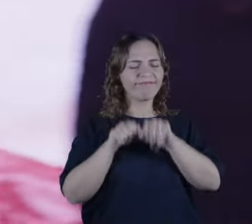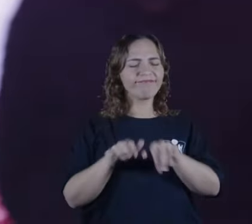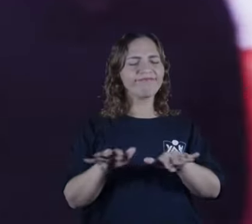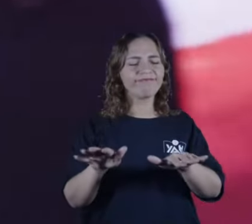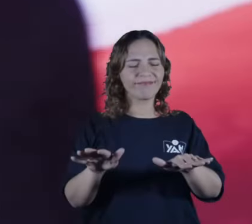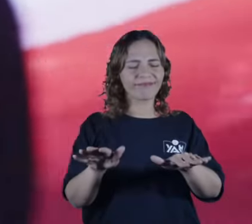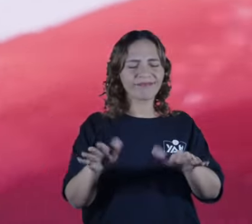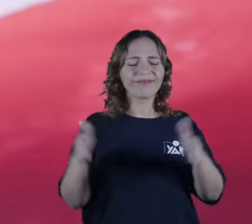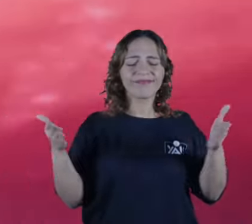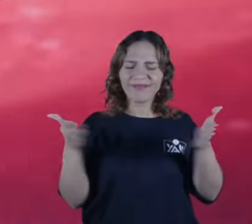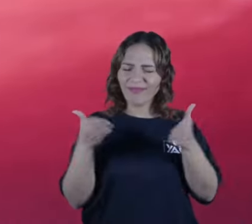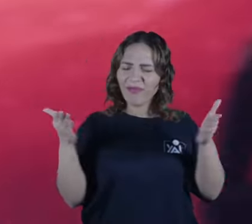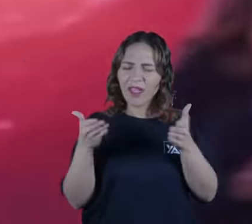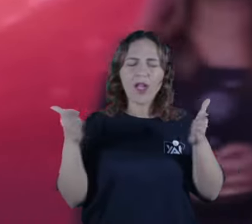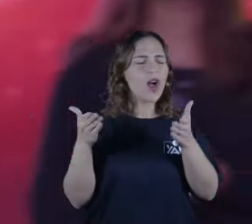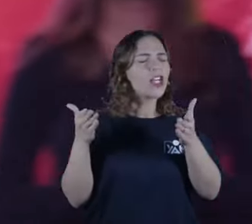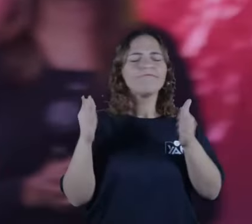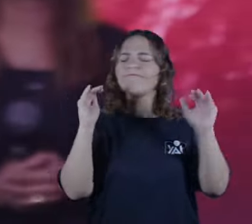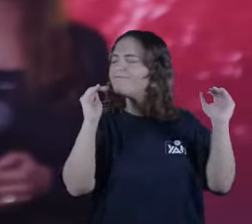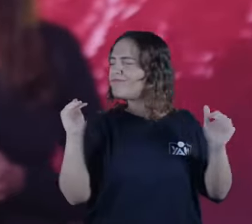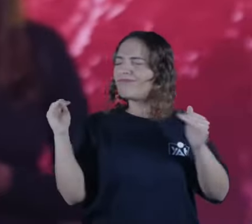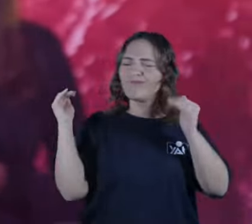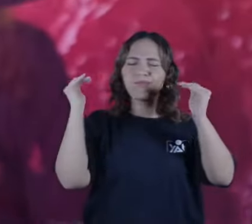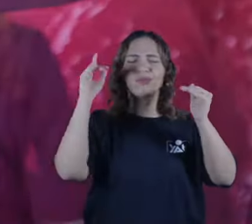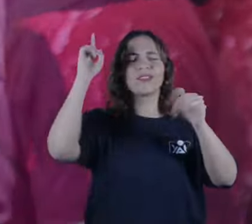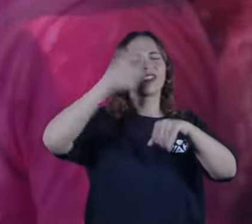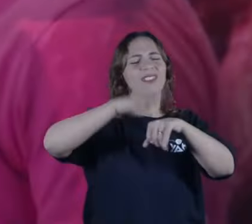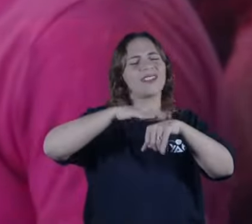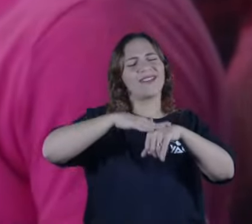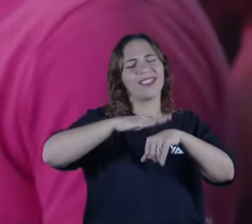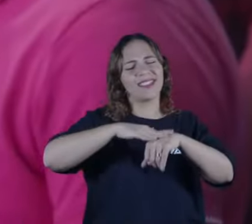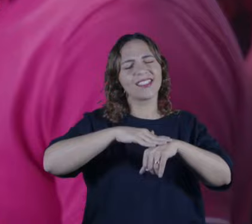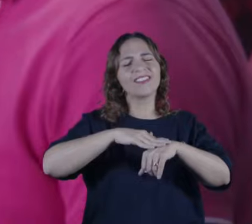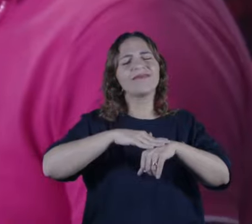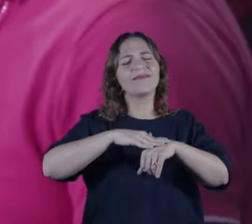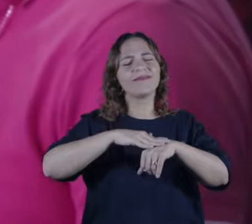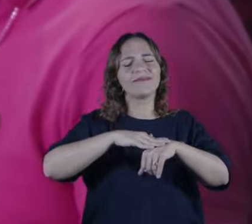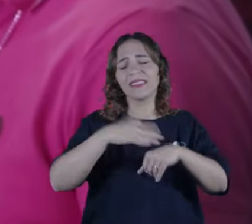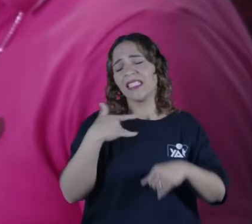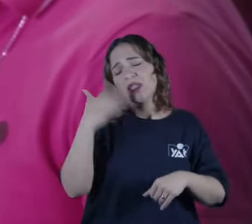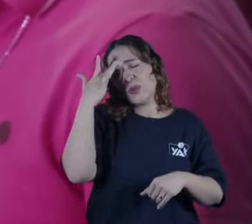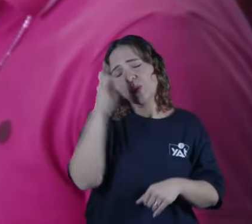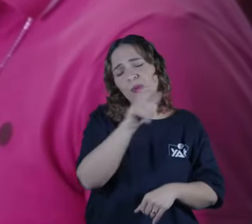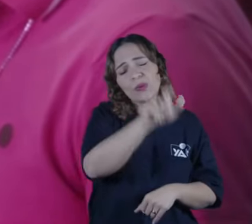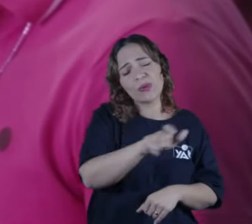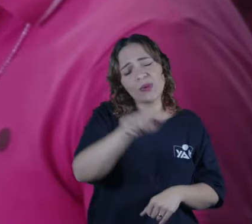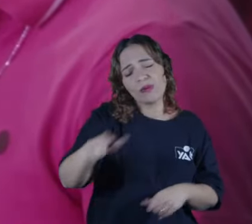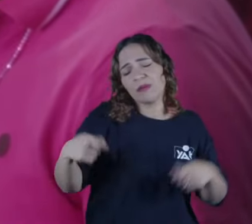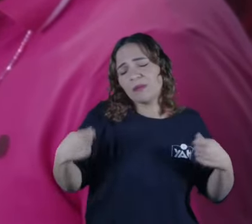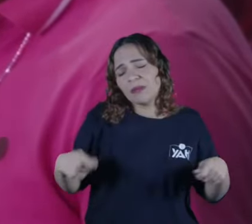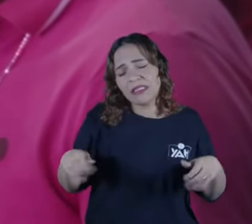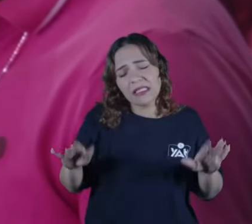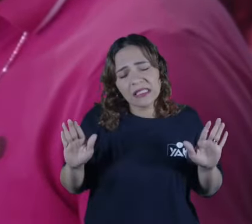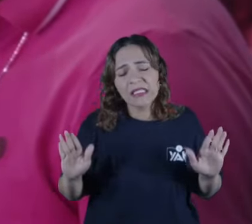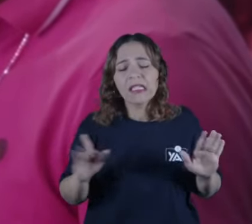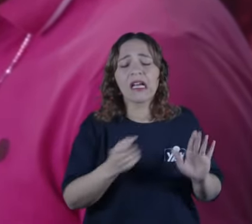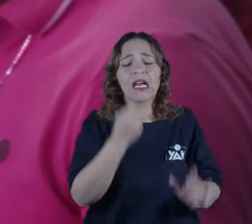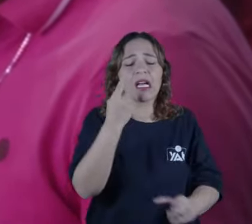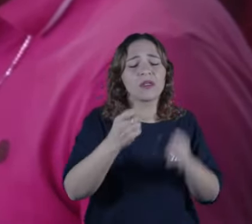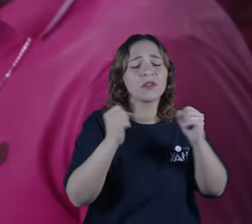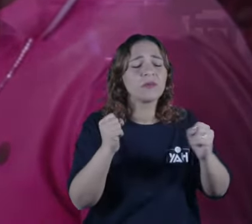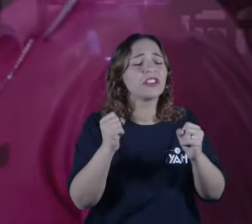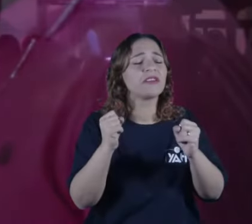momento, sobrenaturalmente, eles estão sendo fortalecidos, ó Pai. Eu não sei do que eles estão precisando. Alguns estão clamando por